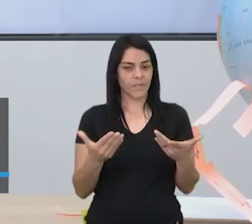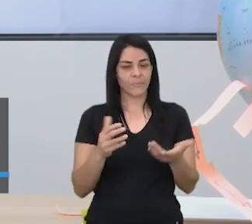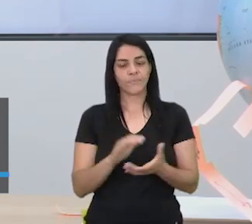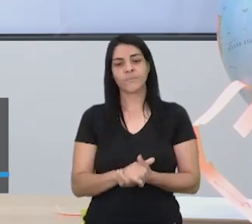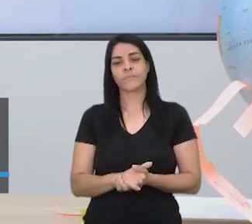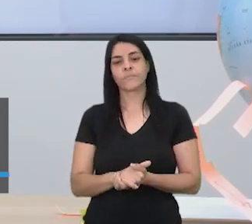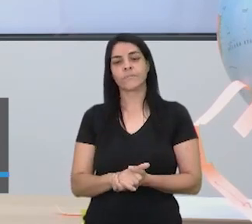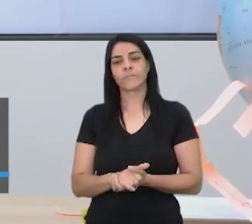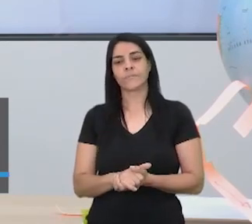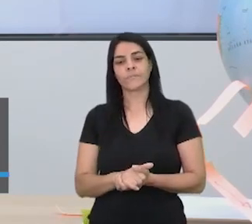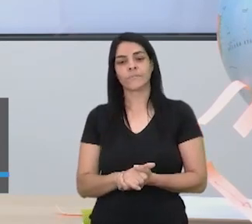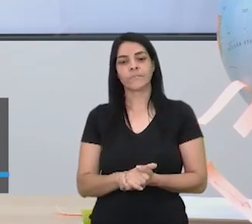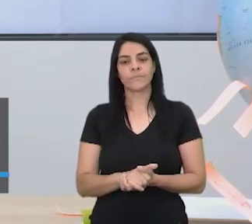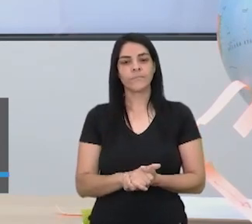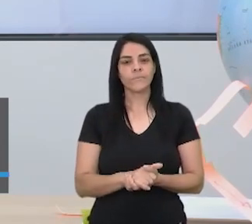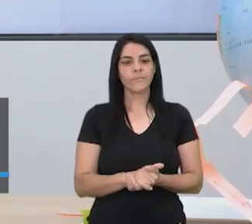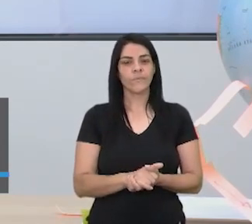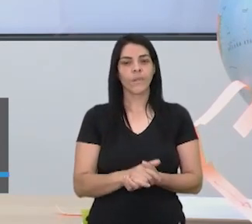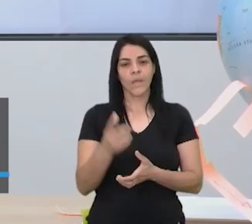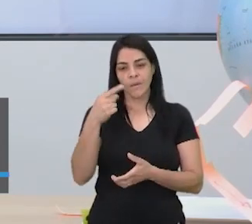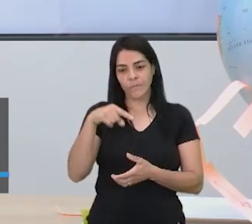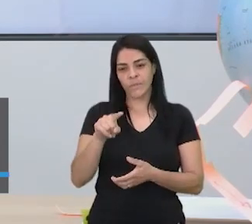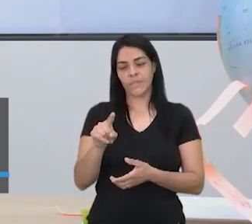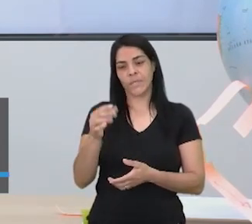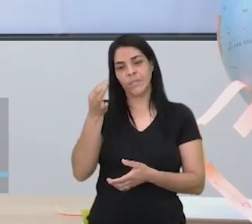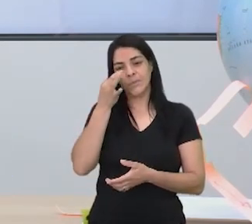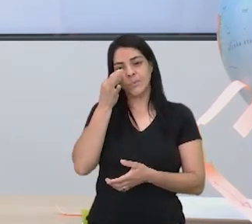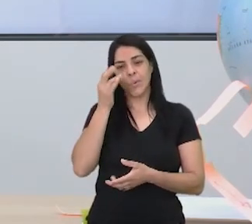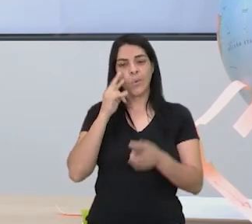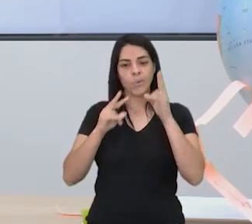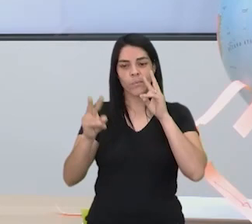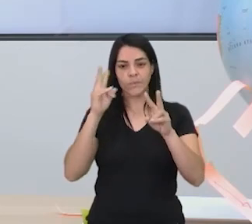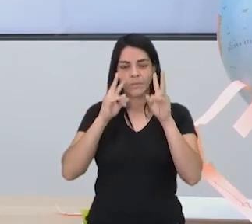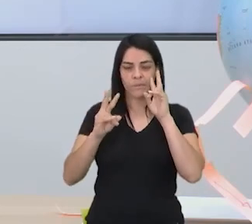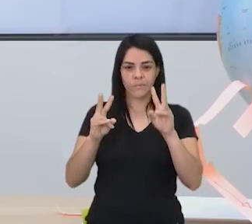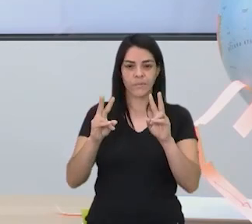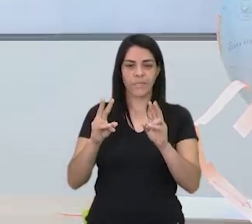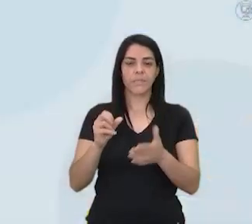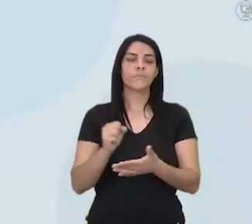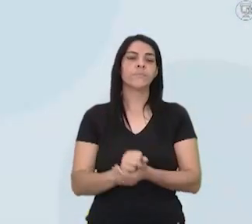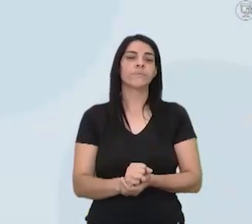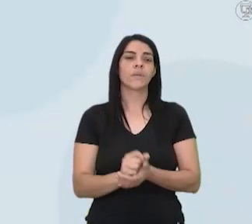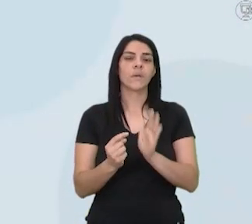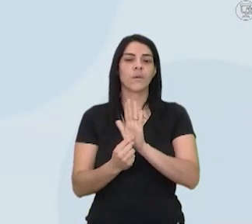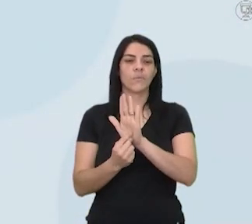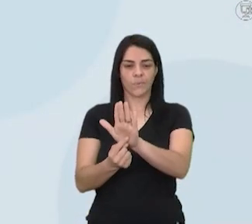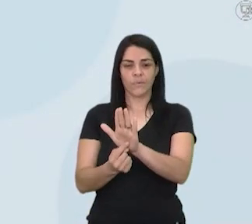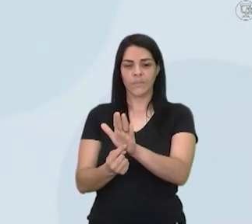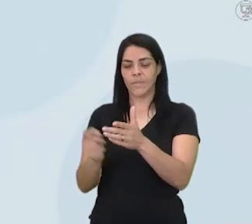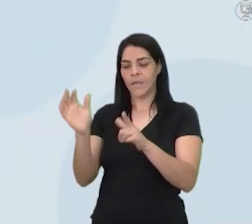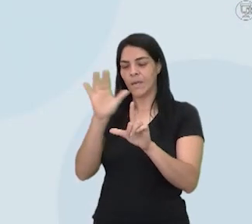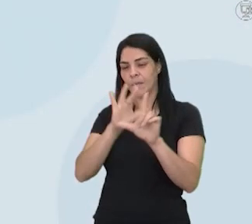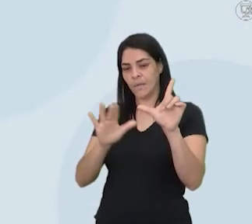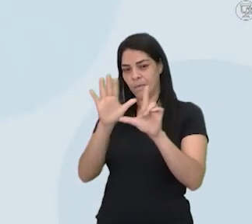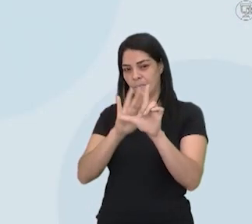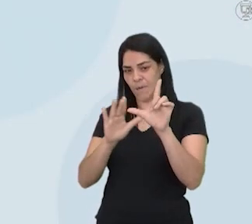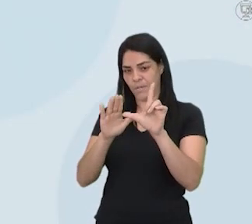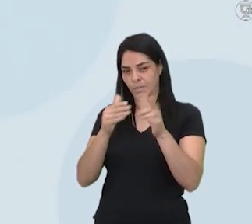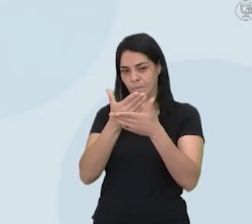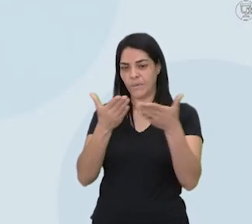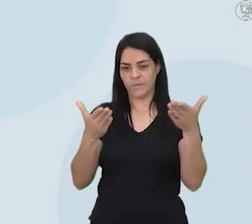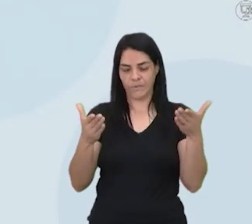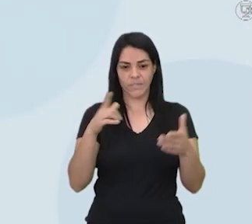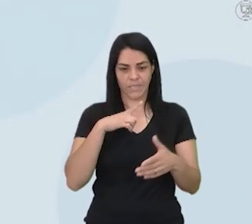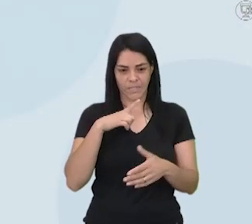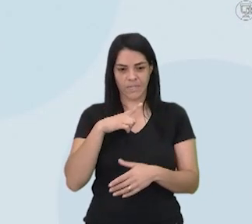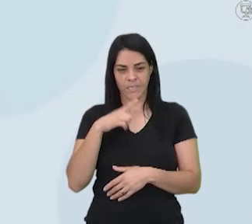eu trouxe para cá para vocês observarem aí. Então, eu trouxe uma imagem para vocês, onde você tem